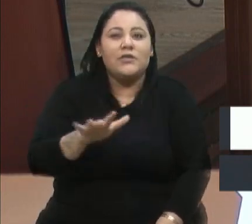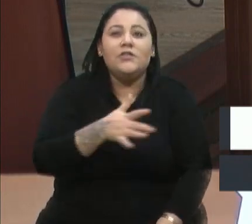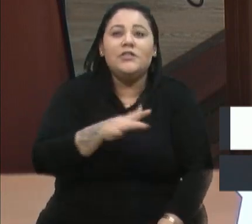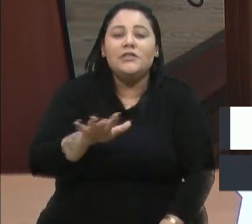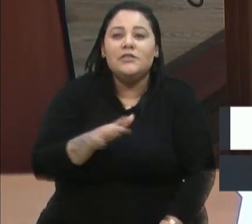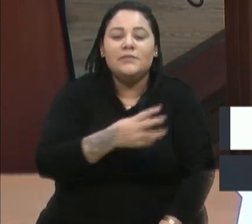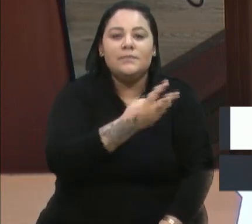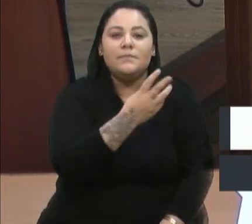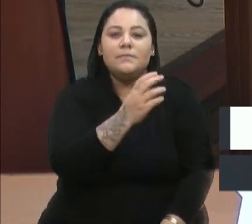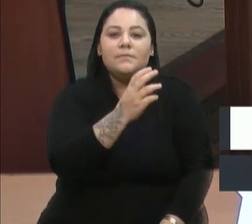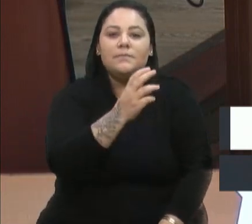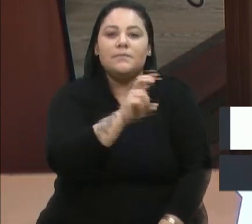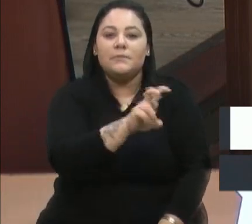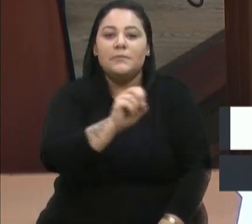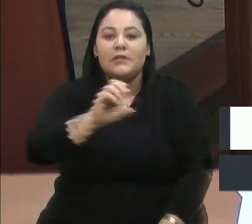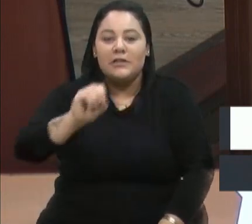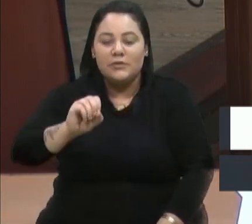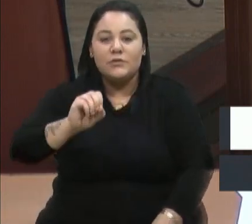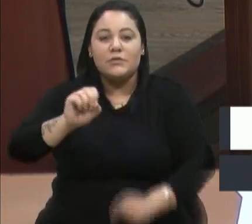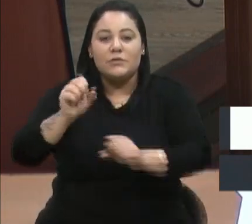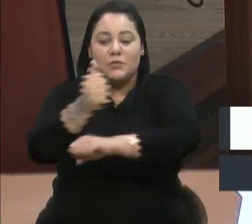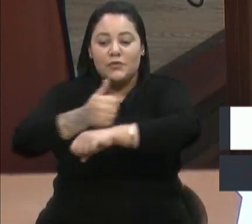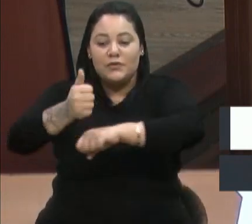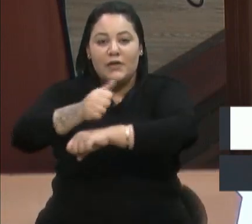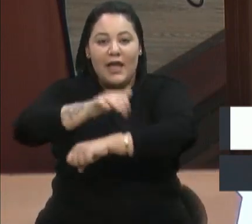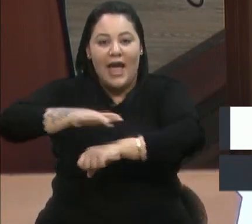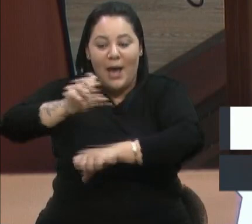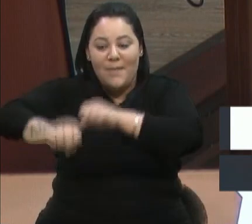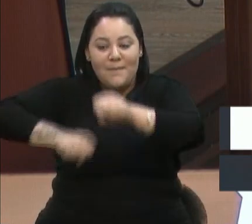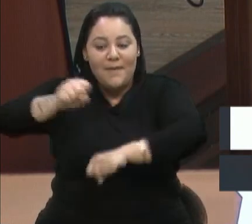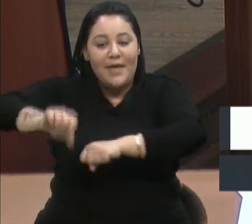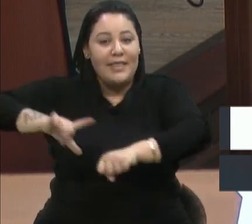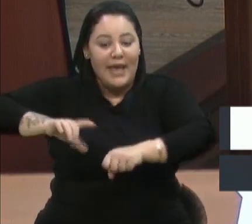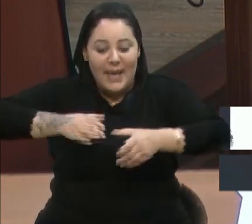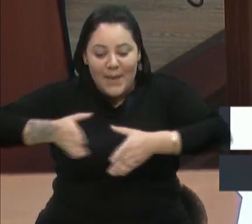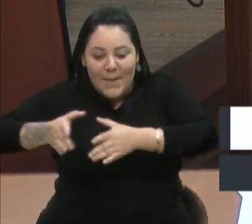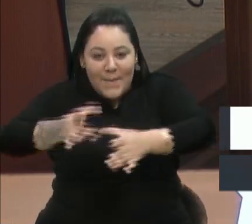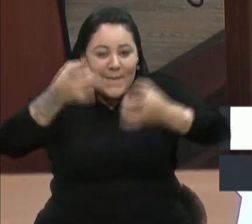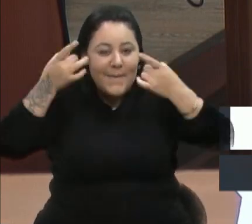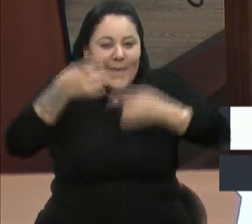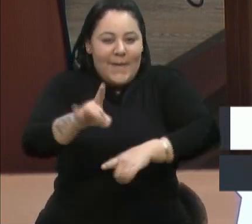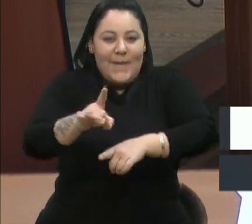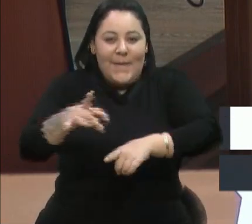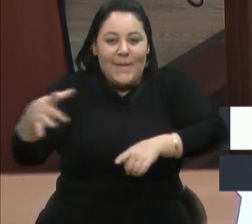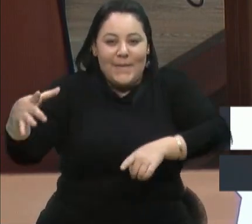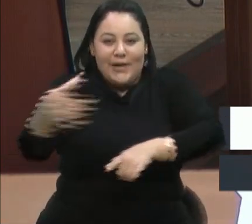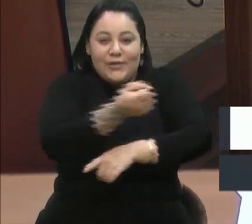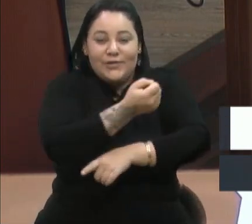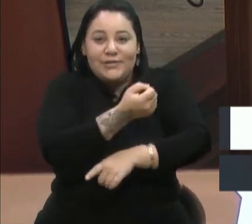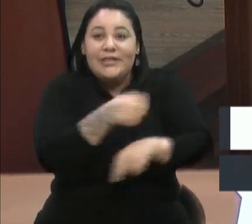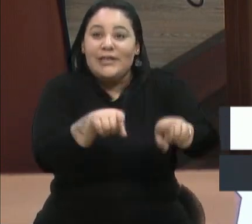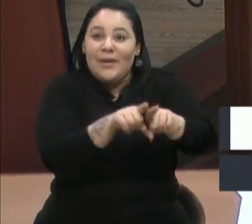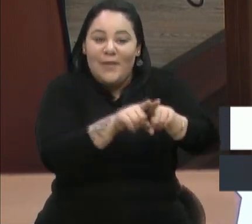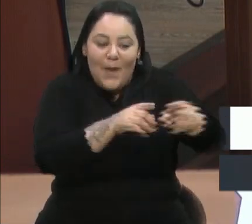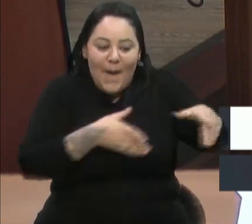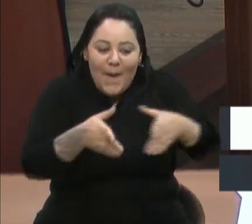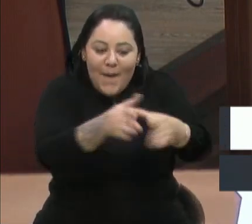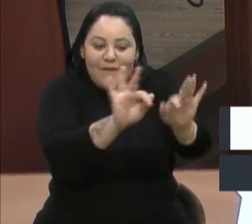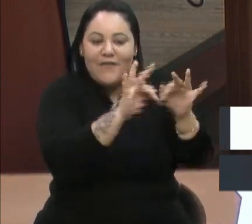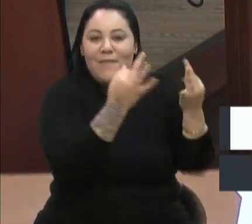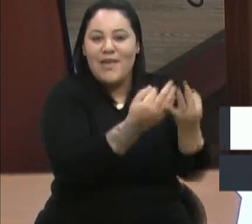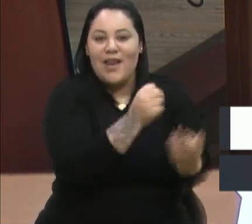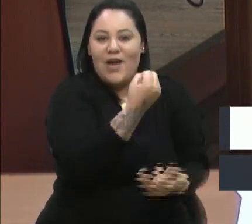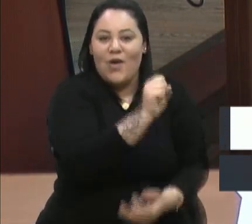participando. E aqui é importante dizer que a gente tem trajetos e desafios para todos, inclusive o trajeto família. 8